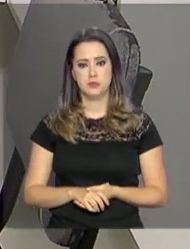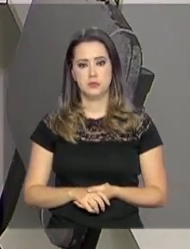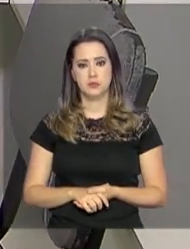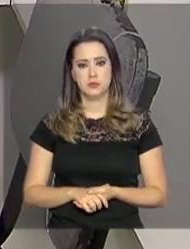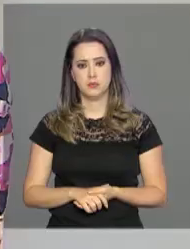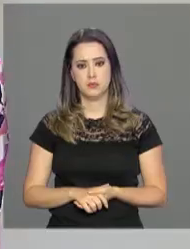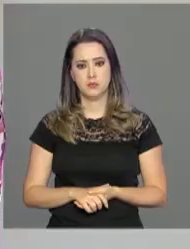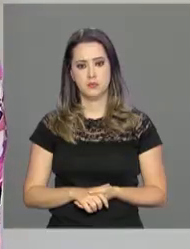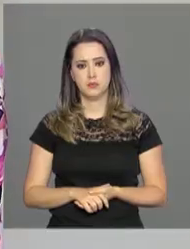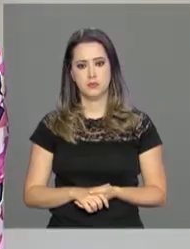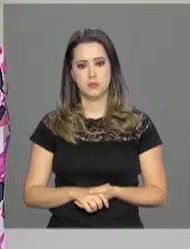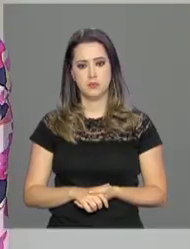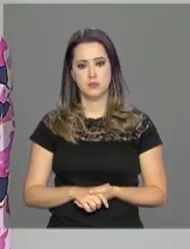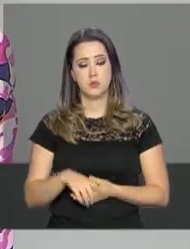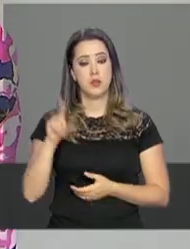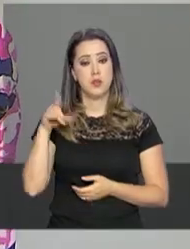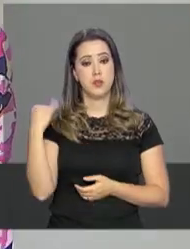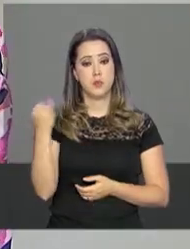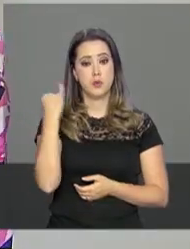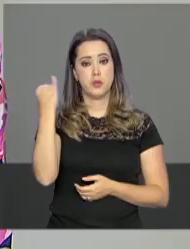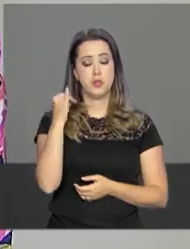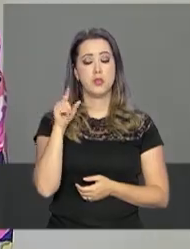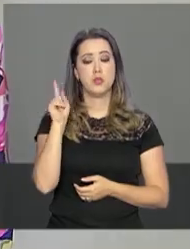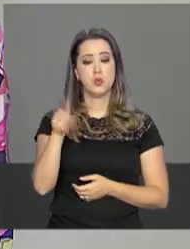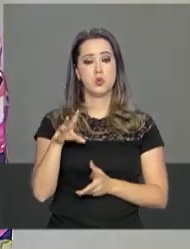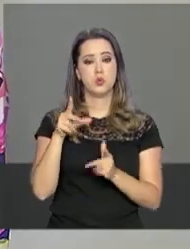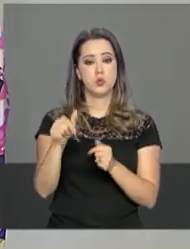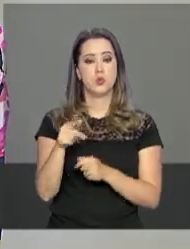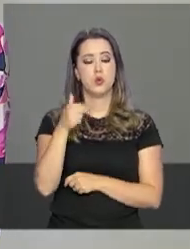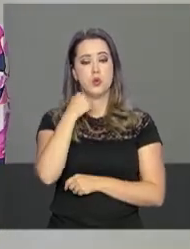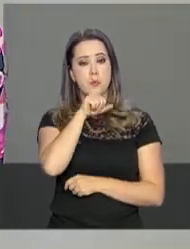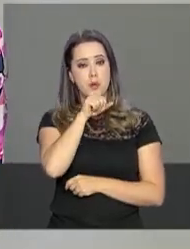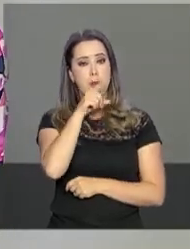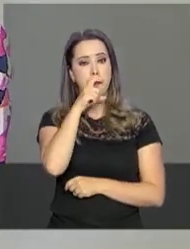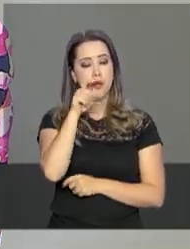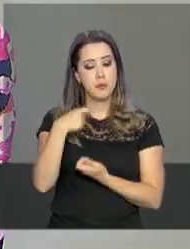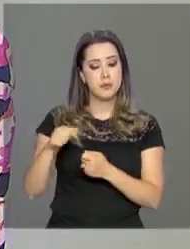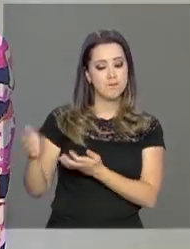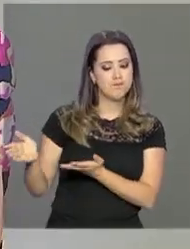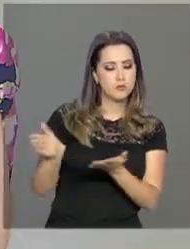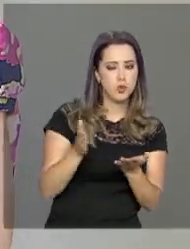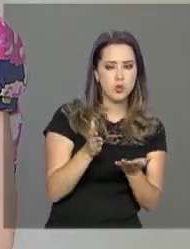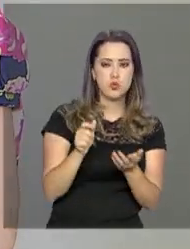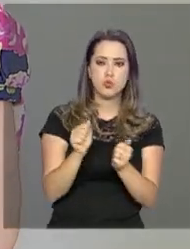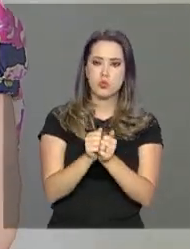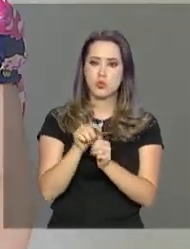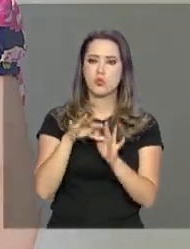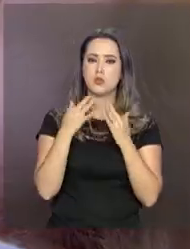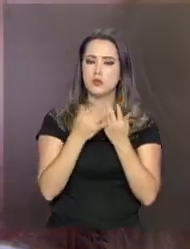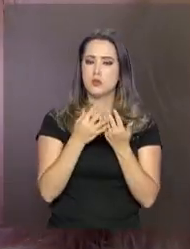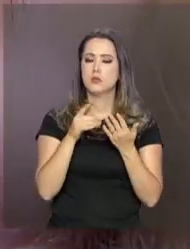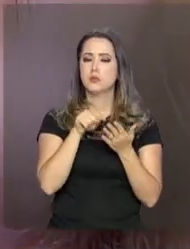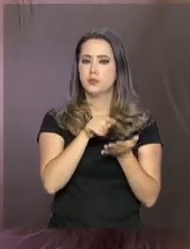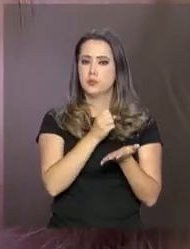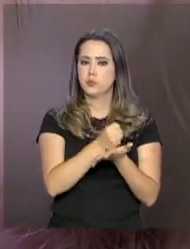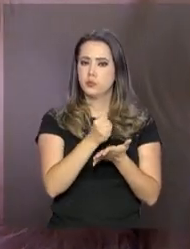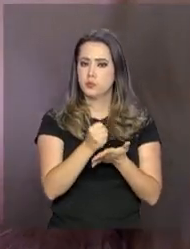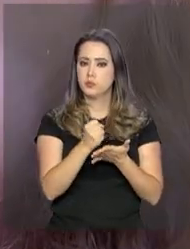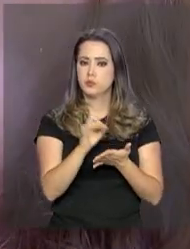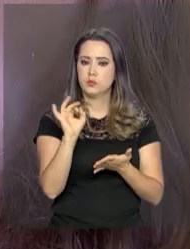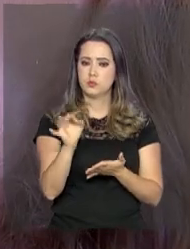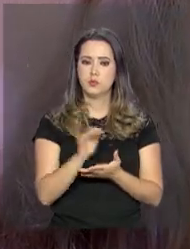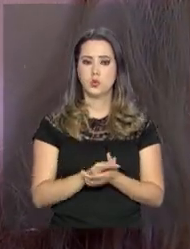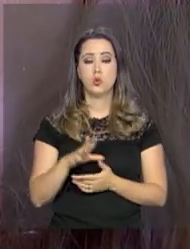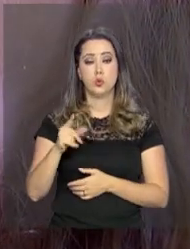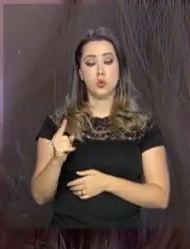é de suma importância acho que todos os pais devem trazer seus filhos pra deixar a carteira em dia todas as crianças com